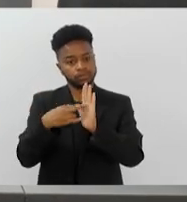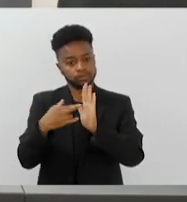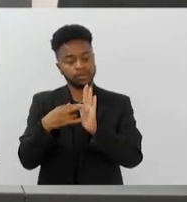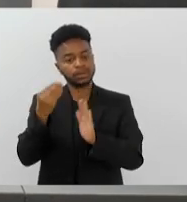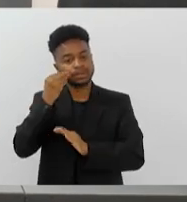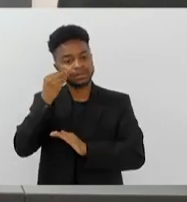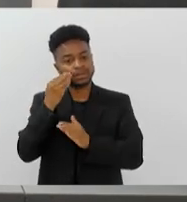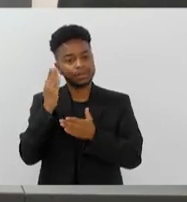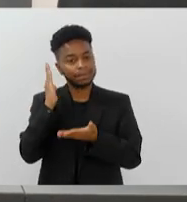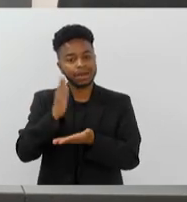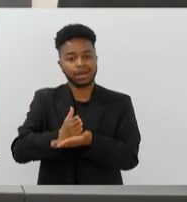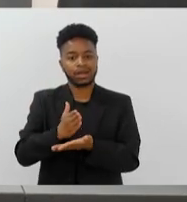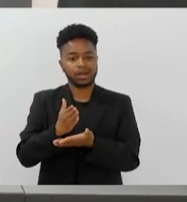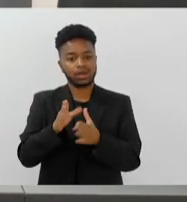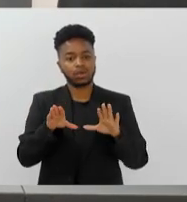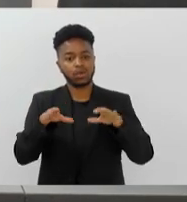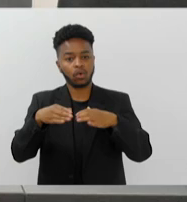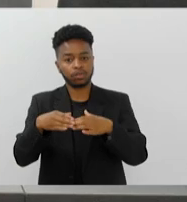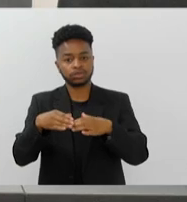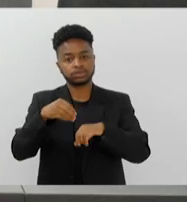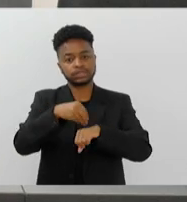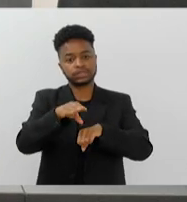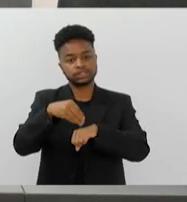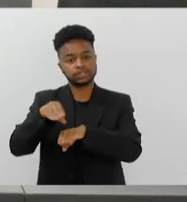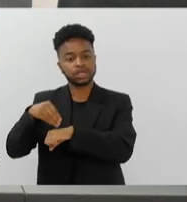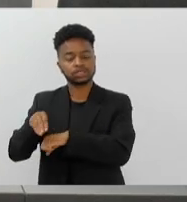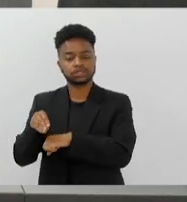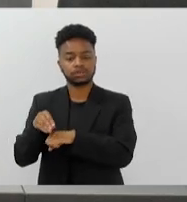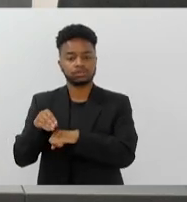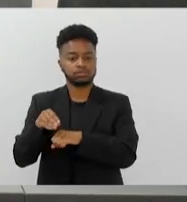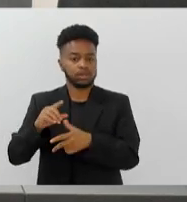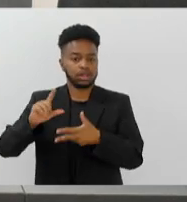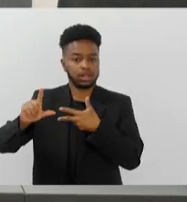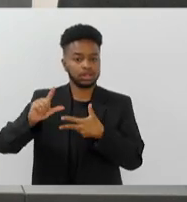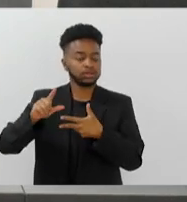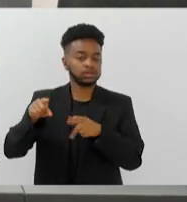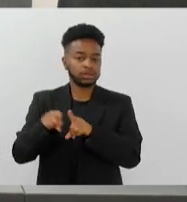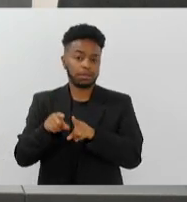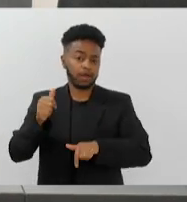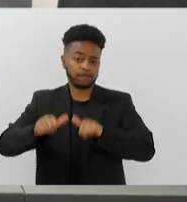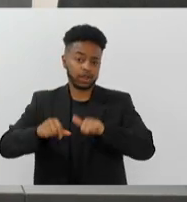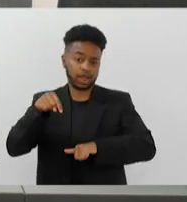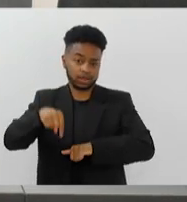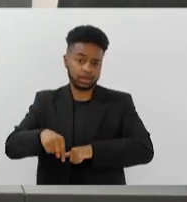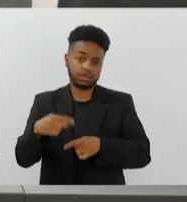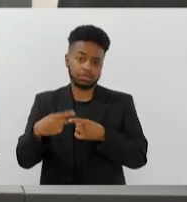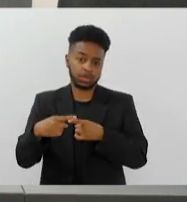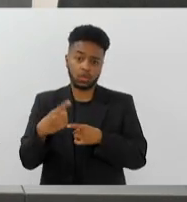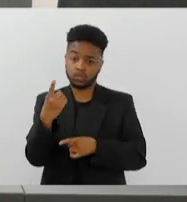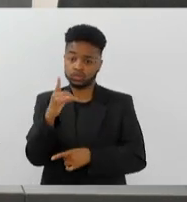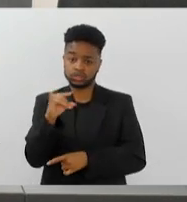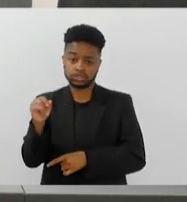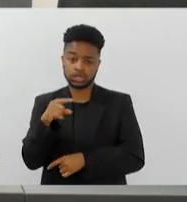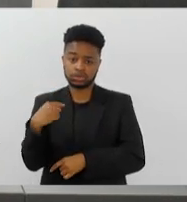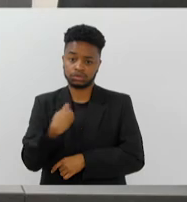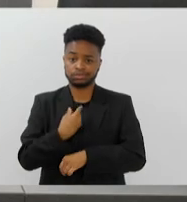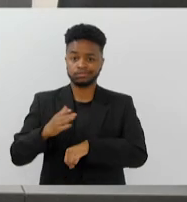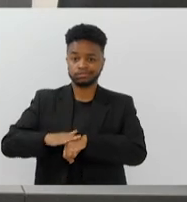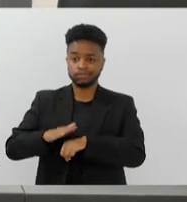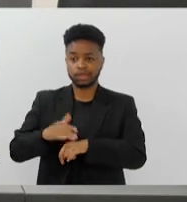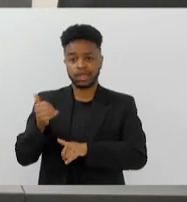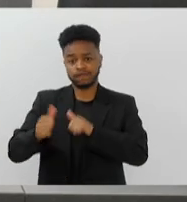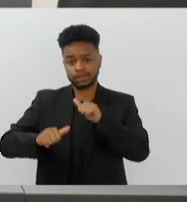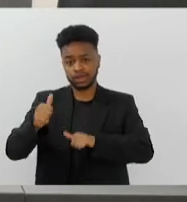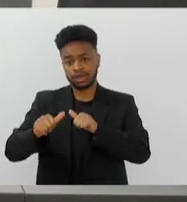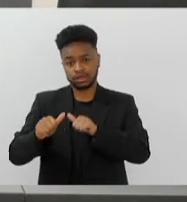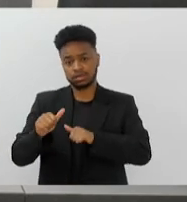se acabe com essa comissão de indicações e acabe fazendo a análise aqui. A gente faria um dia por mês aí de um